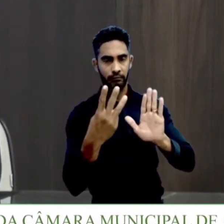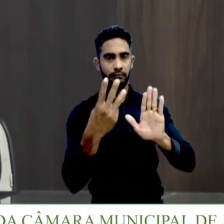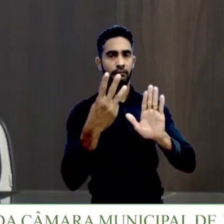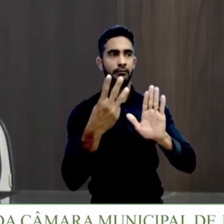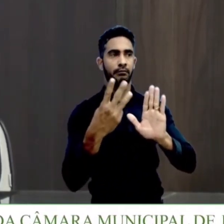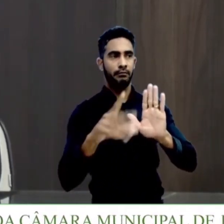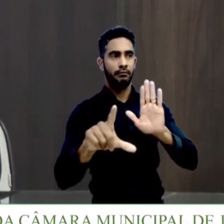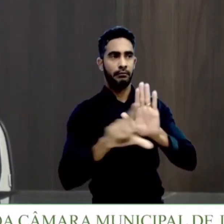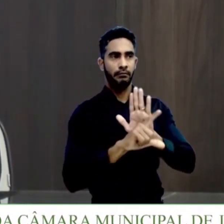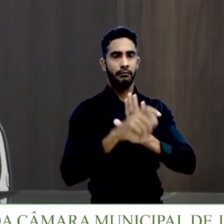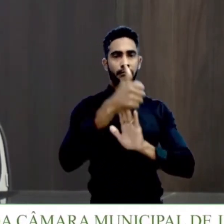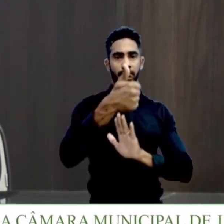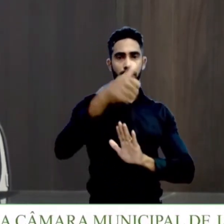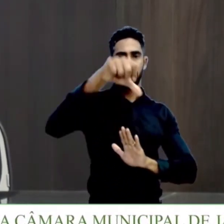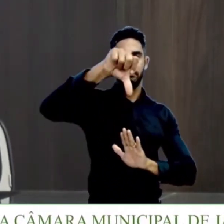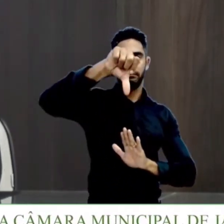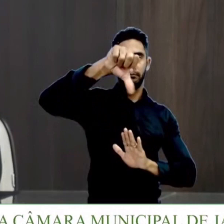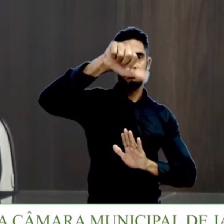4 da Lei